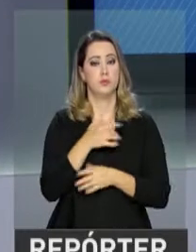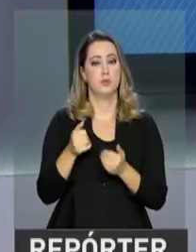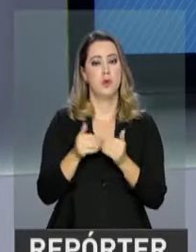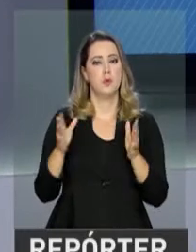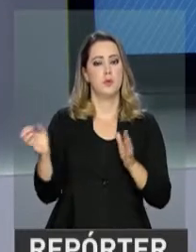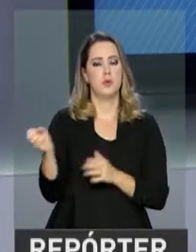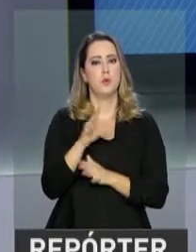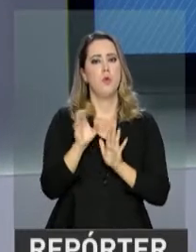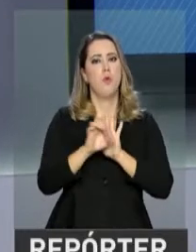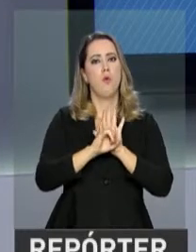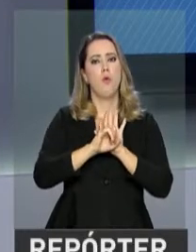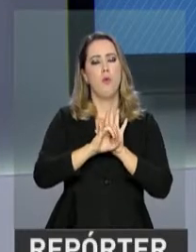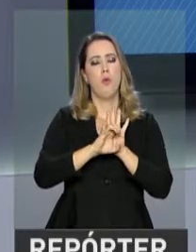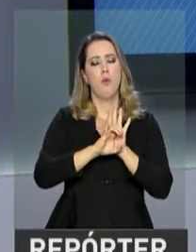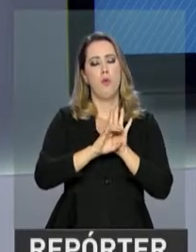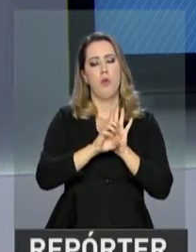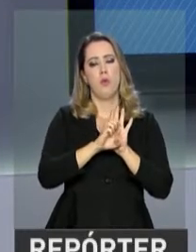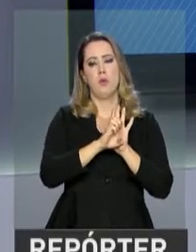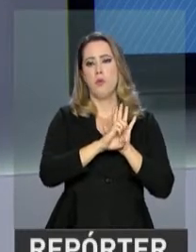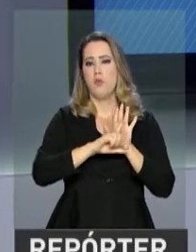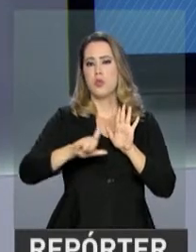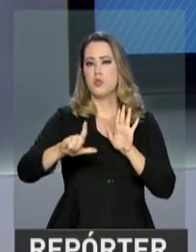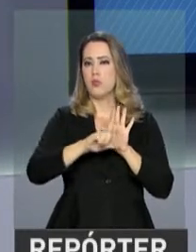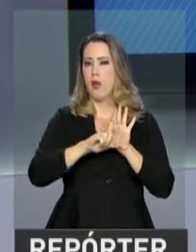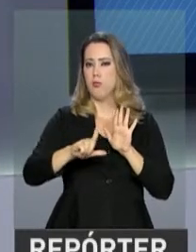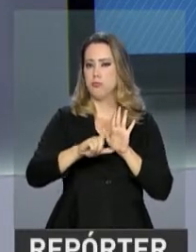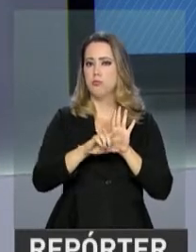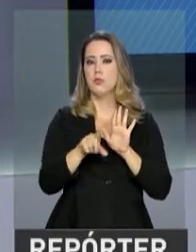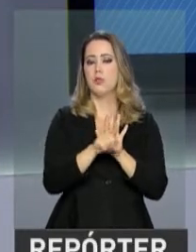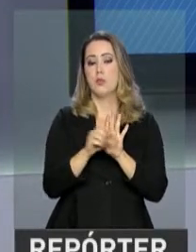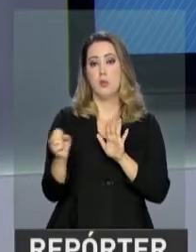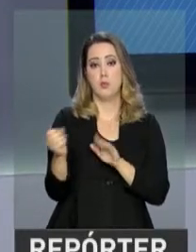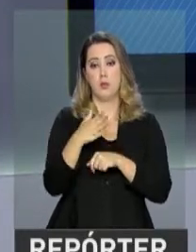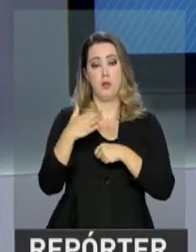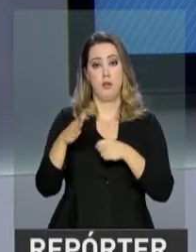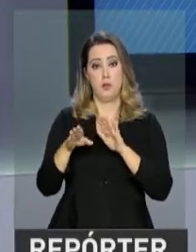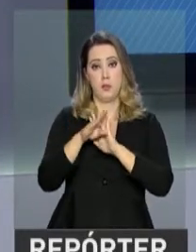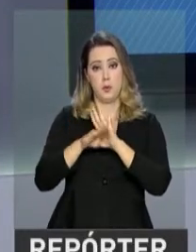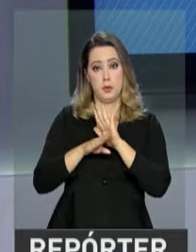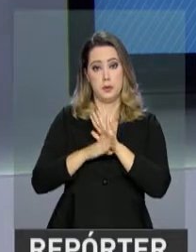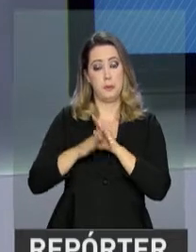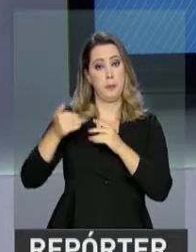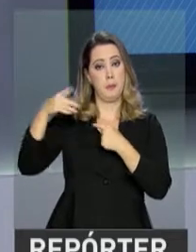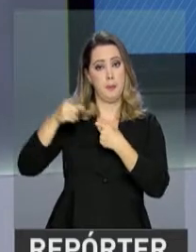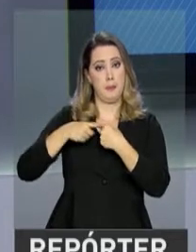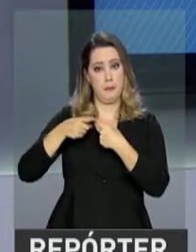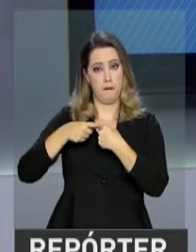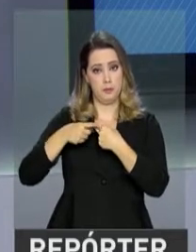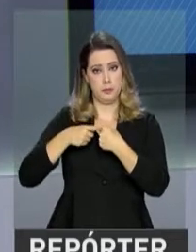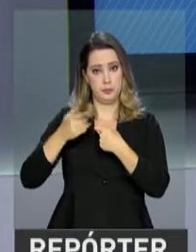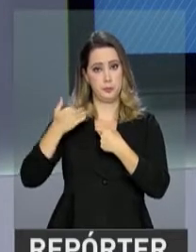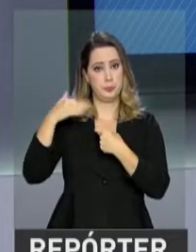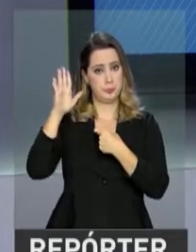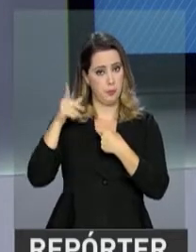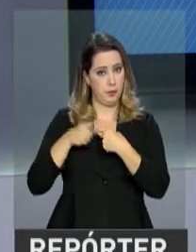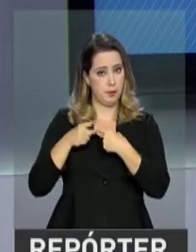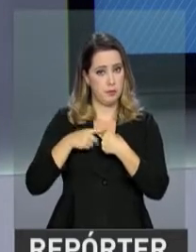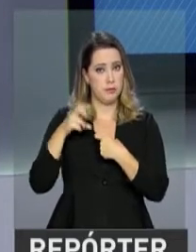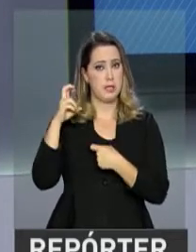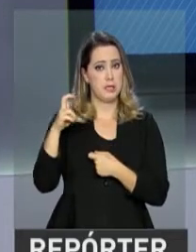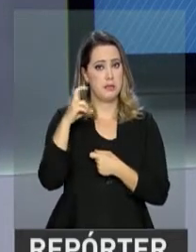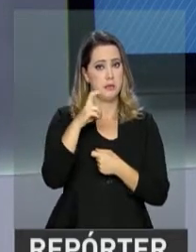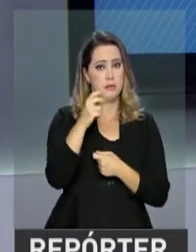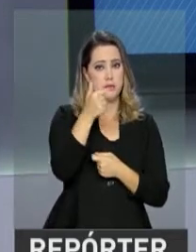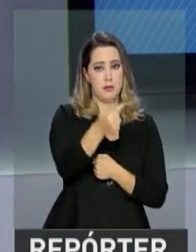abriu um novo edital para o programa mais médicos as vagas são para 557 municípios de todo o país os